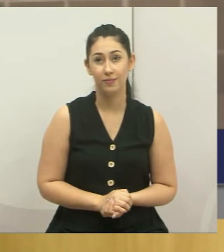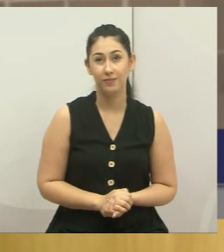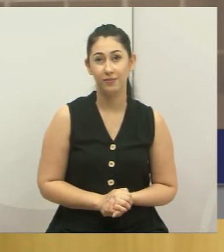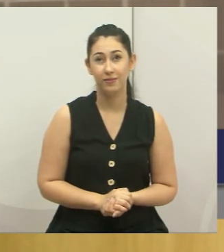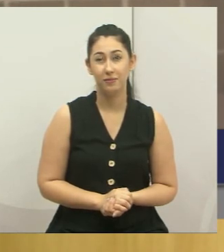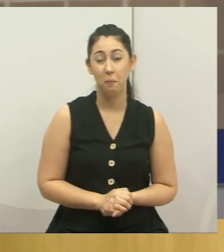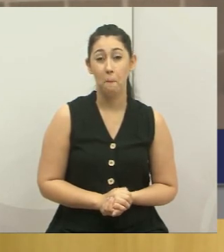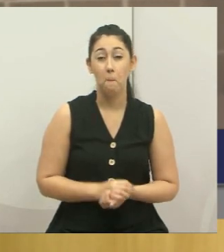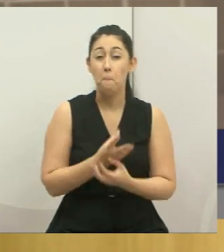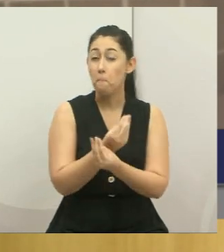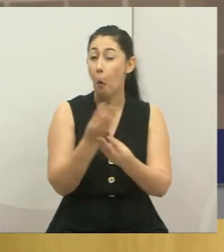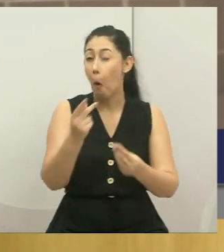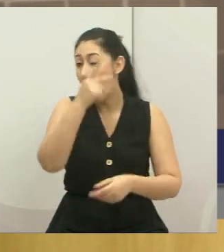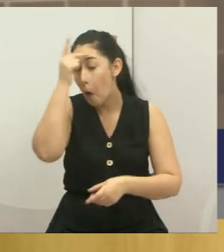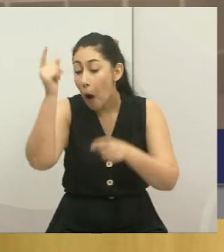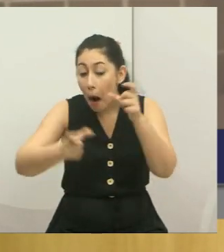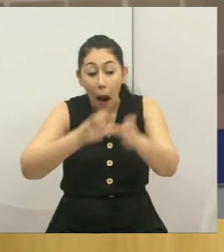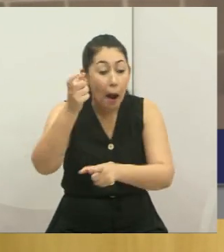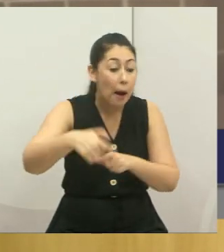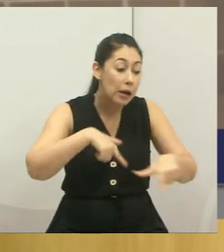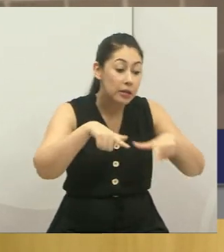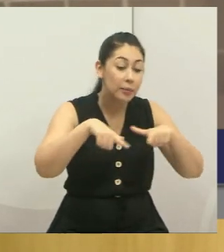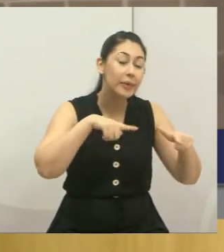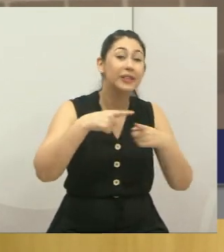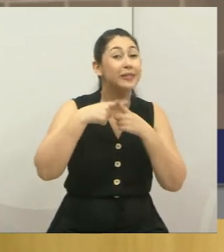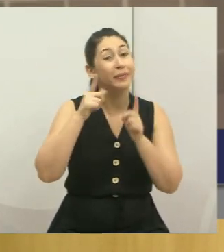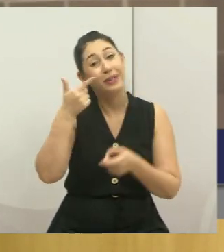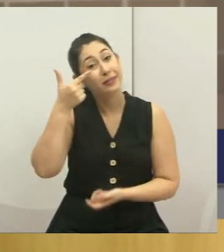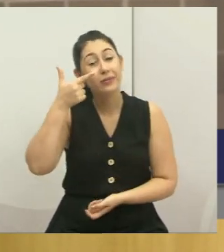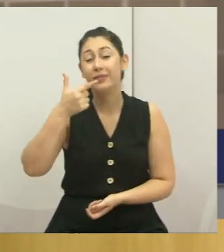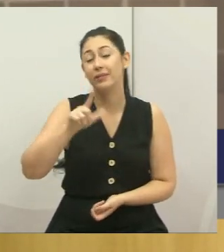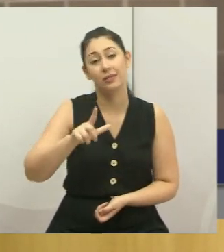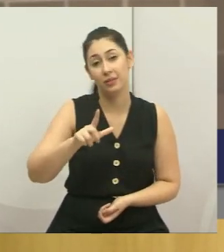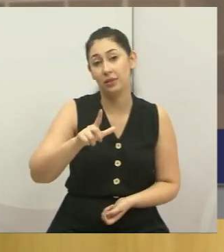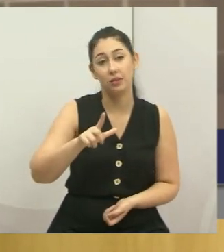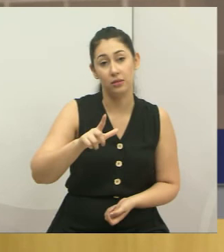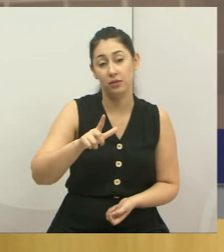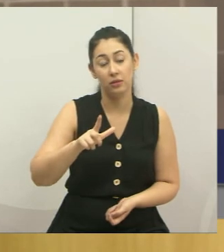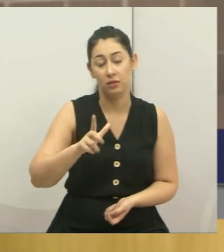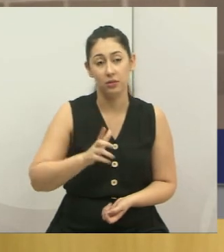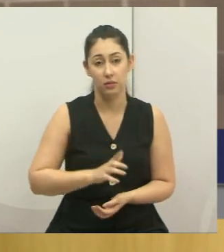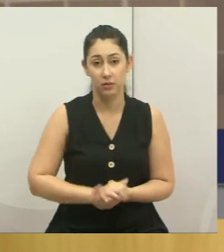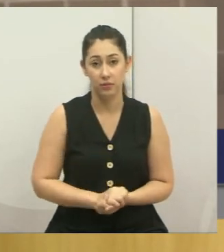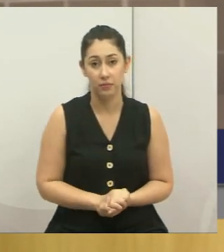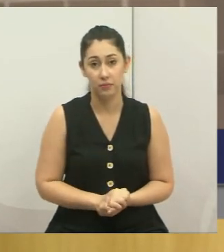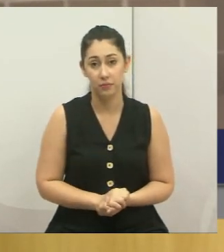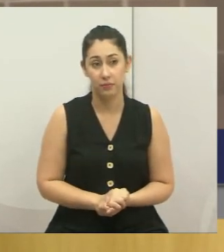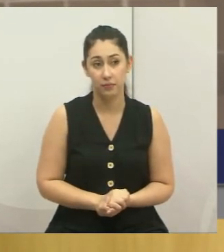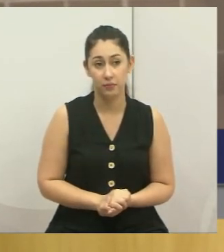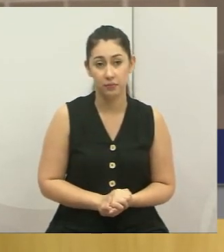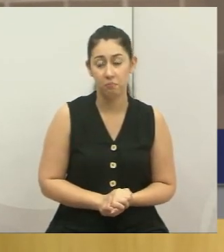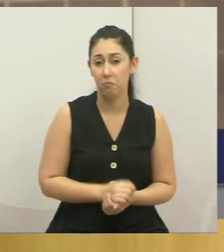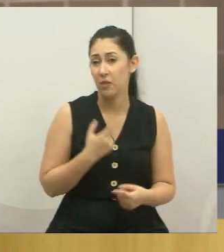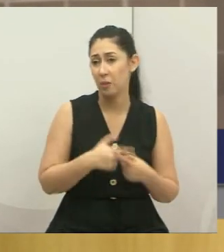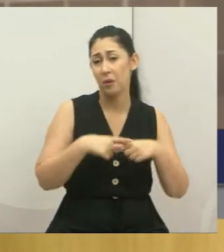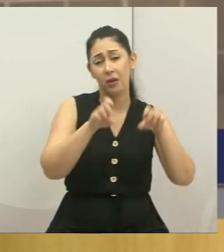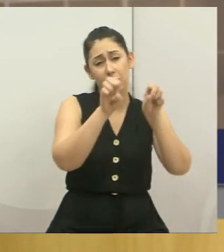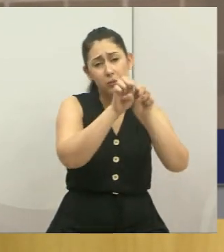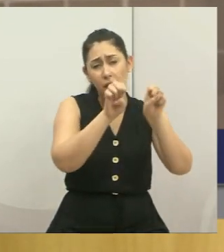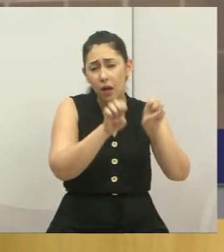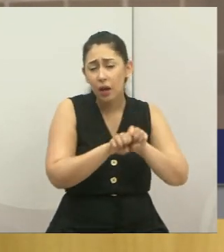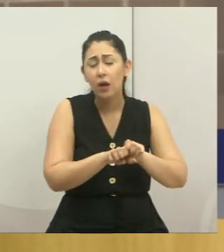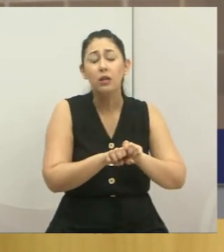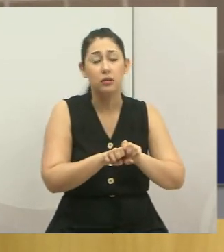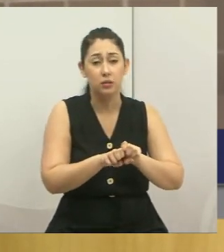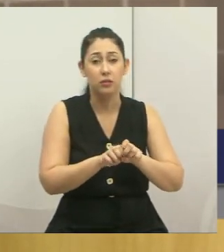desproporcional de equipes, aquilo que é possível, né, com relação a condição aí de estrutura que